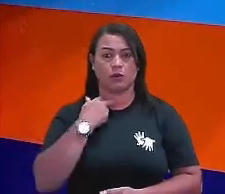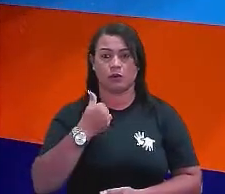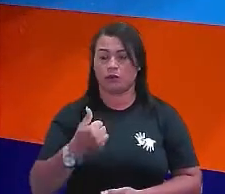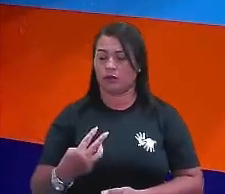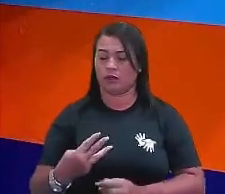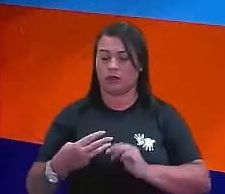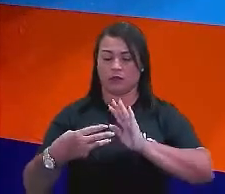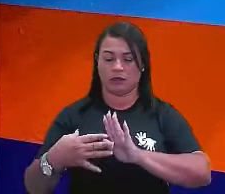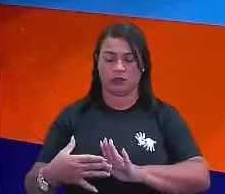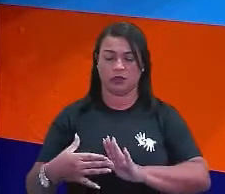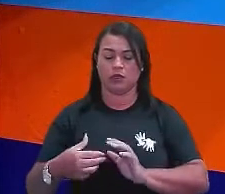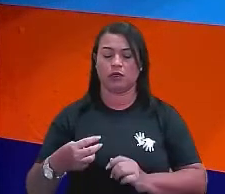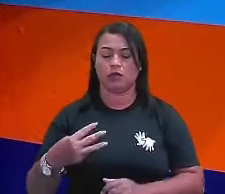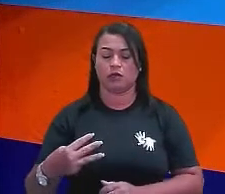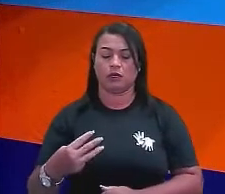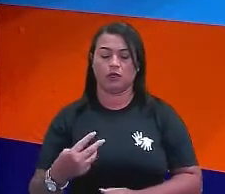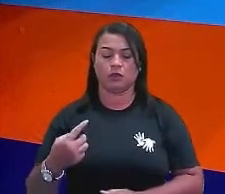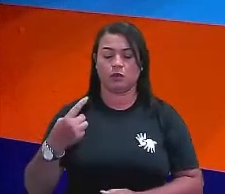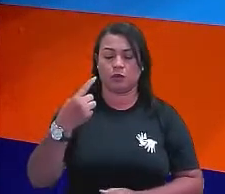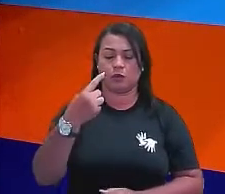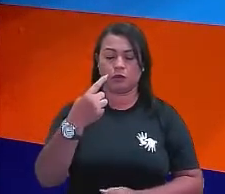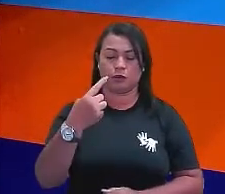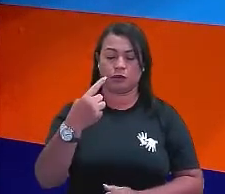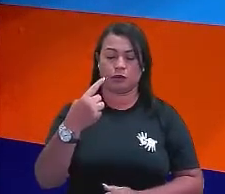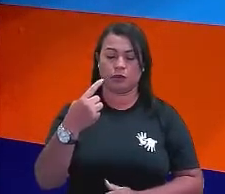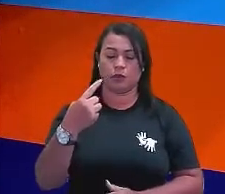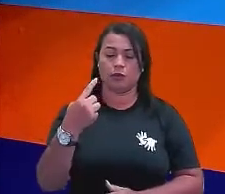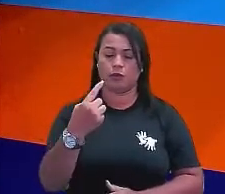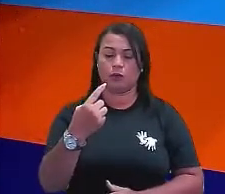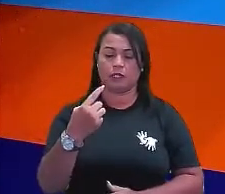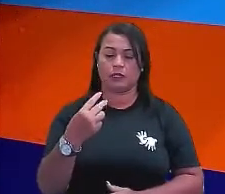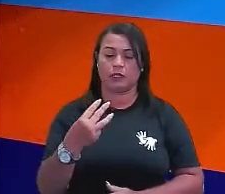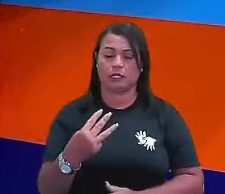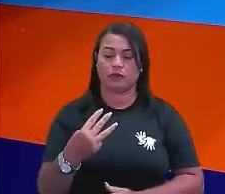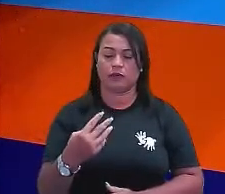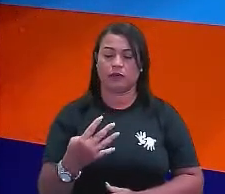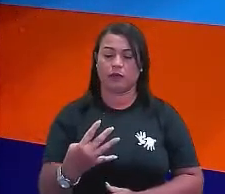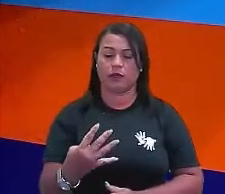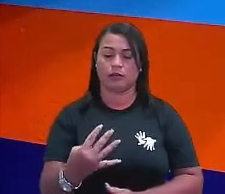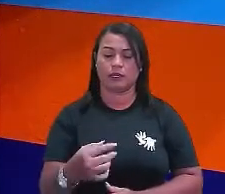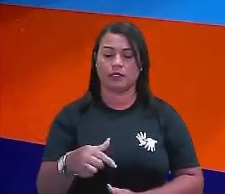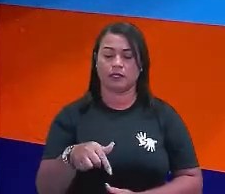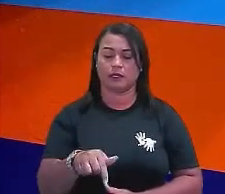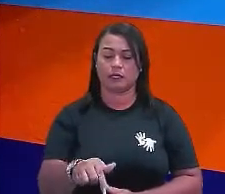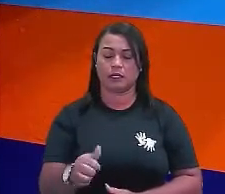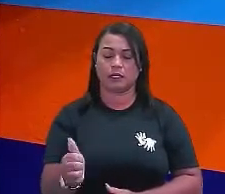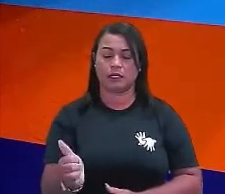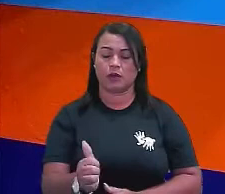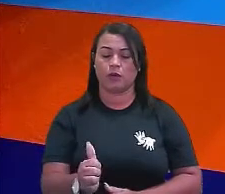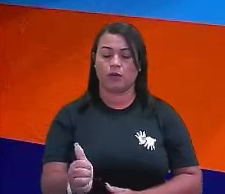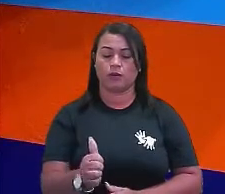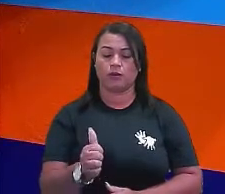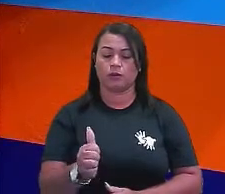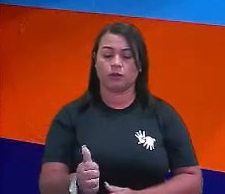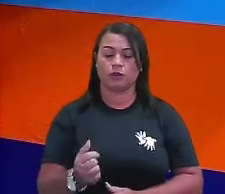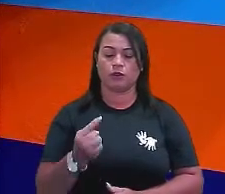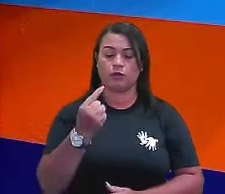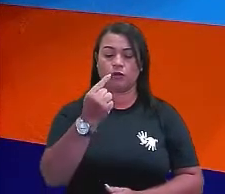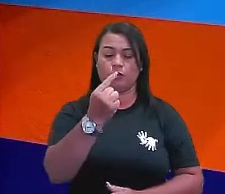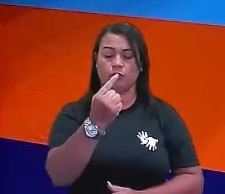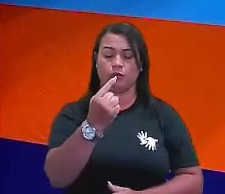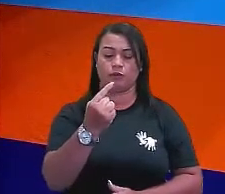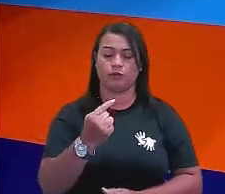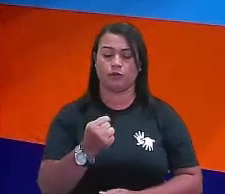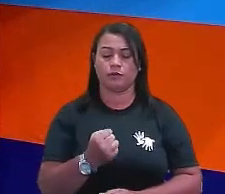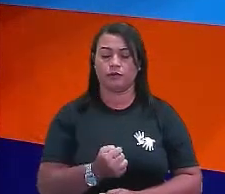todinho aqui. Boto 3 e subo 1. Então, 1 mais 3, 4. 4 mais 7, 11. Boto 1,